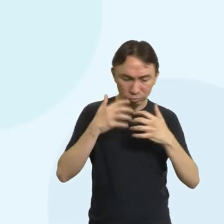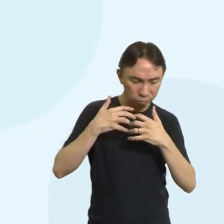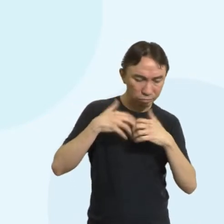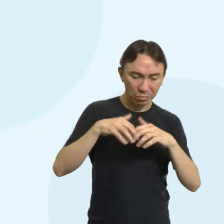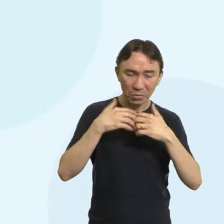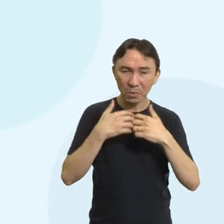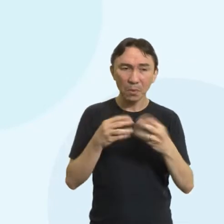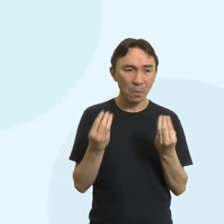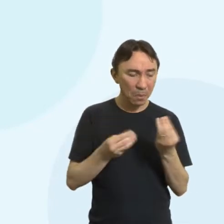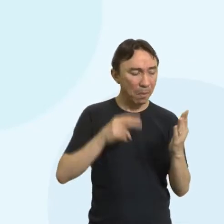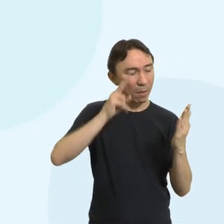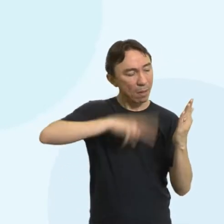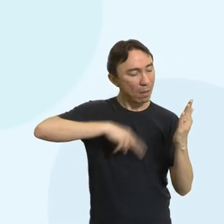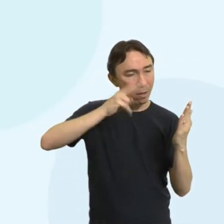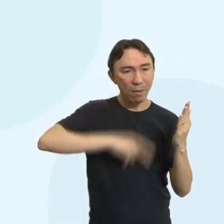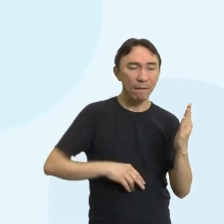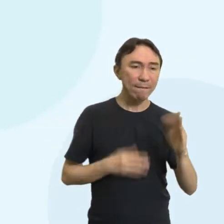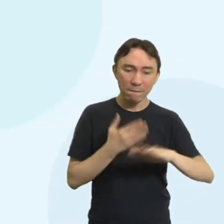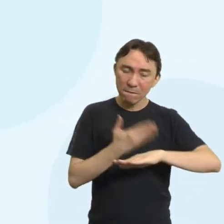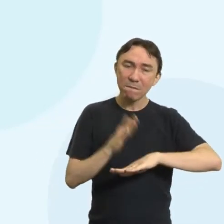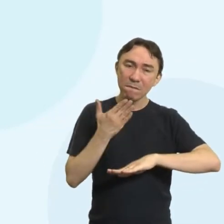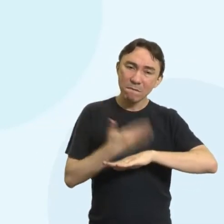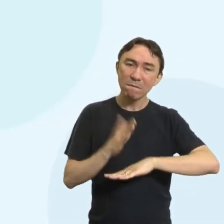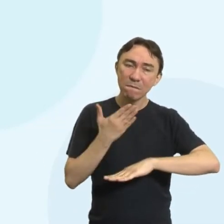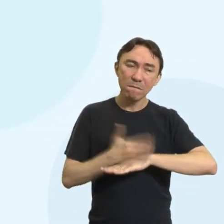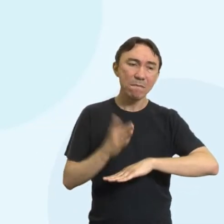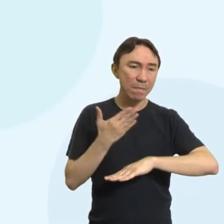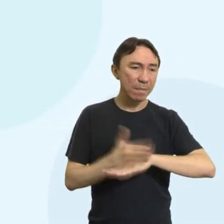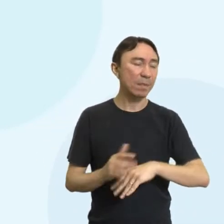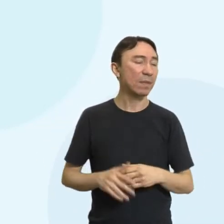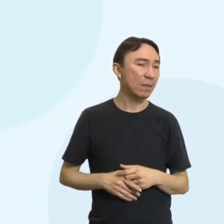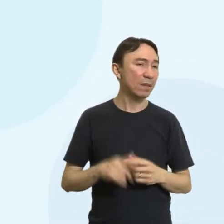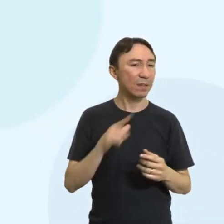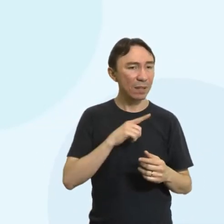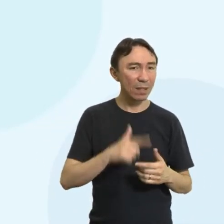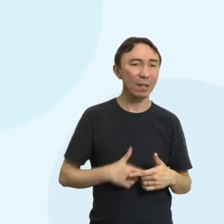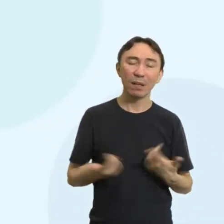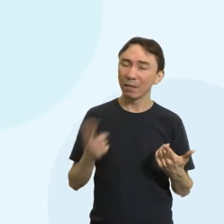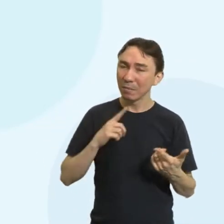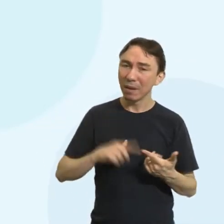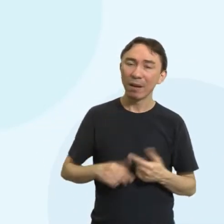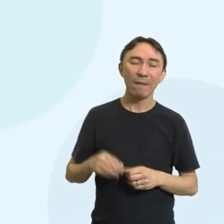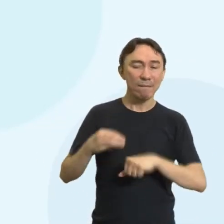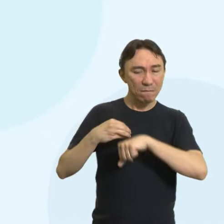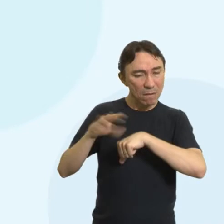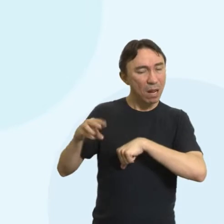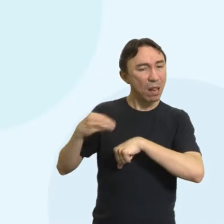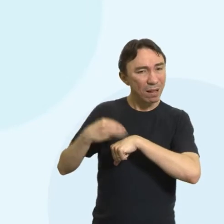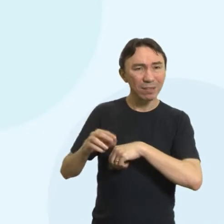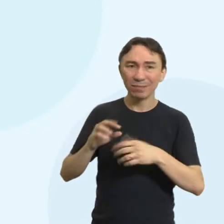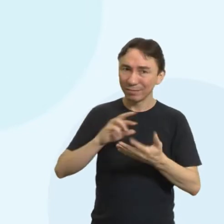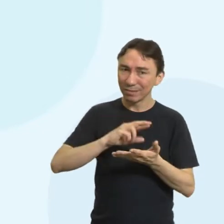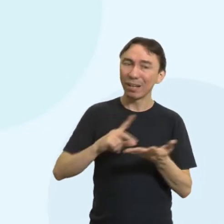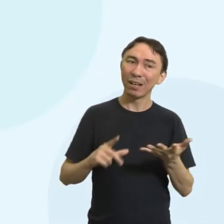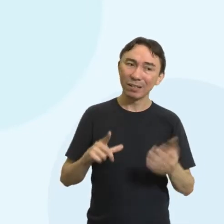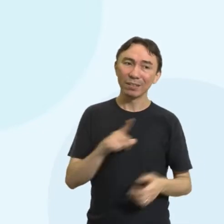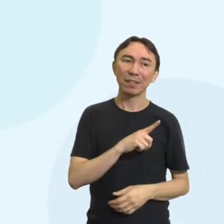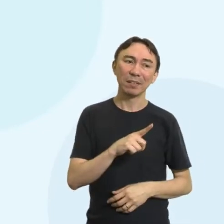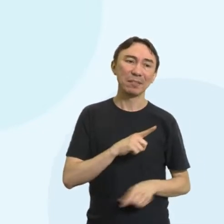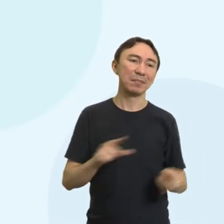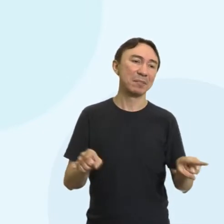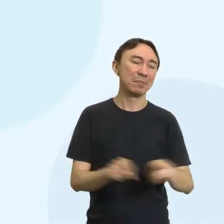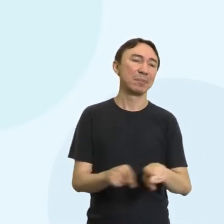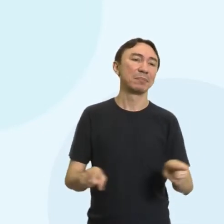o processo de leitura a partir das pistas linguísticas, de intencionalidade do autor, enfim. Próximo